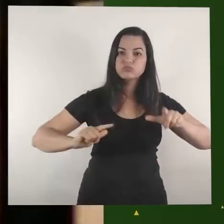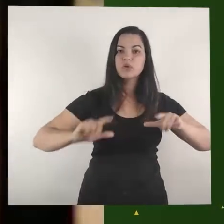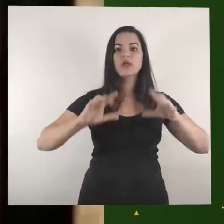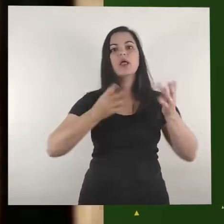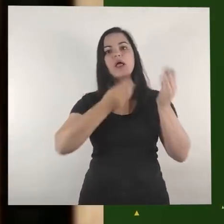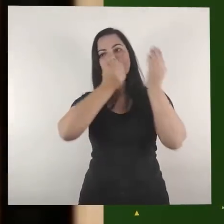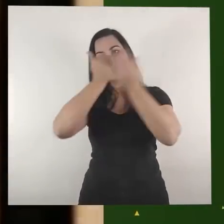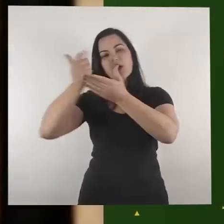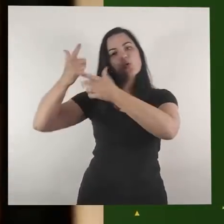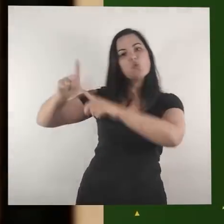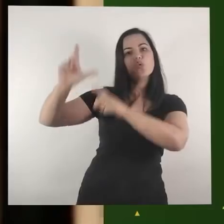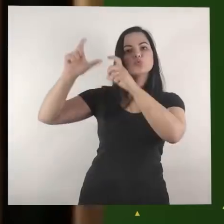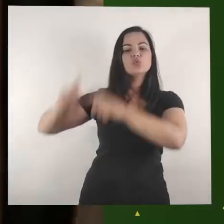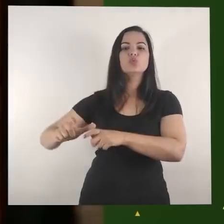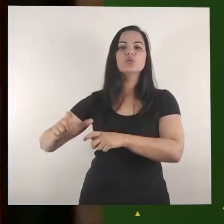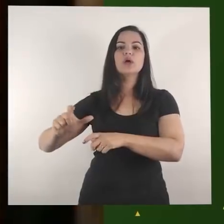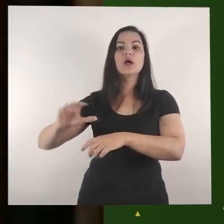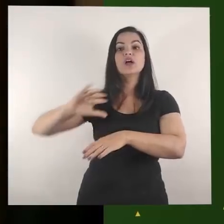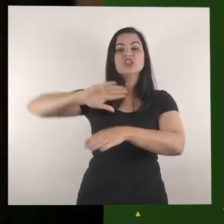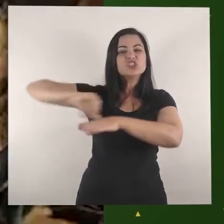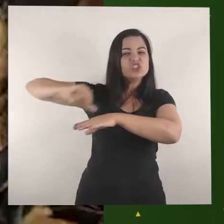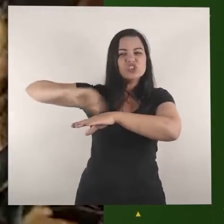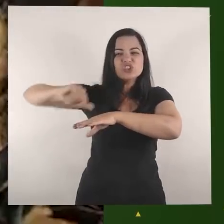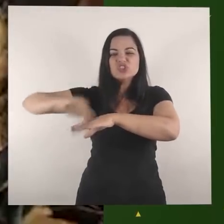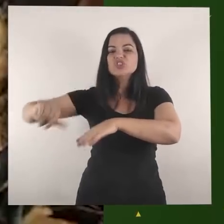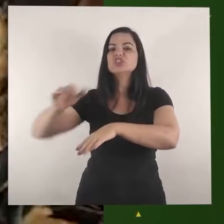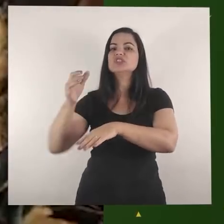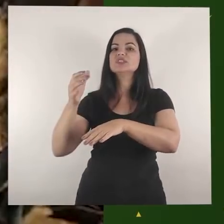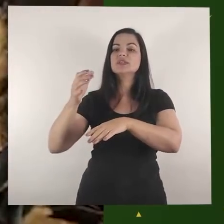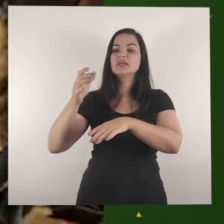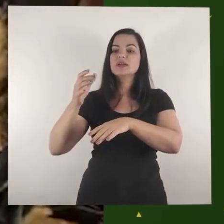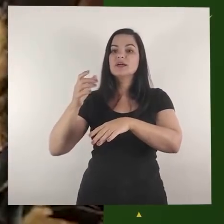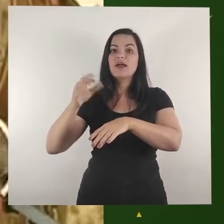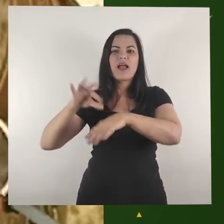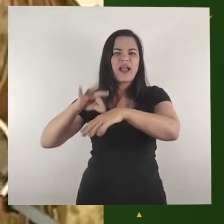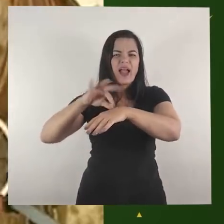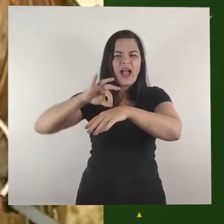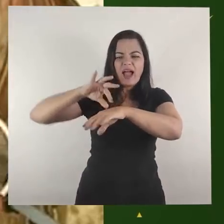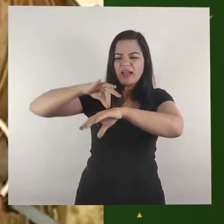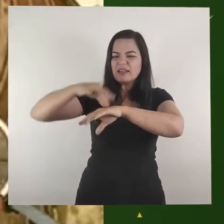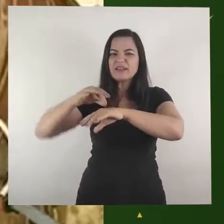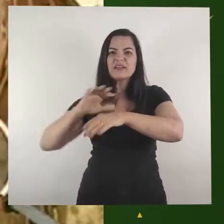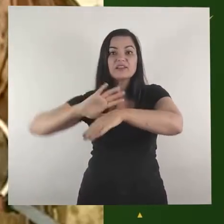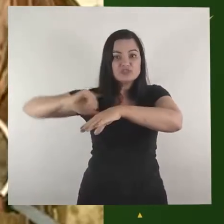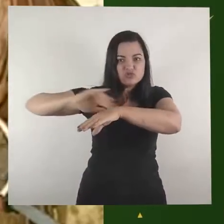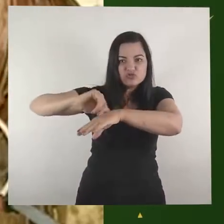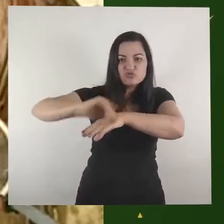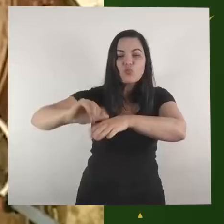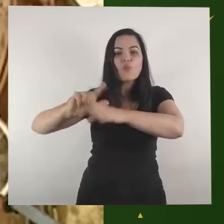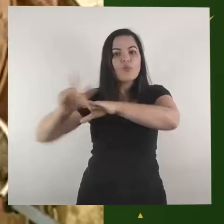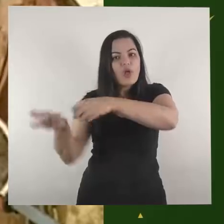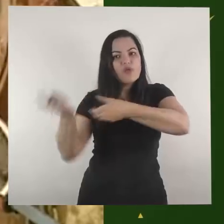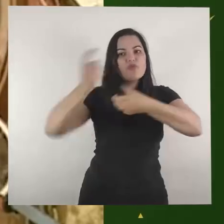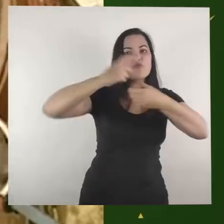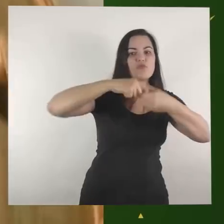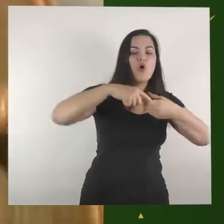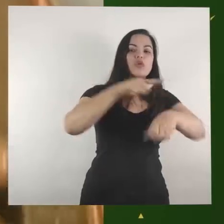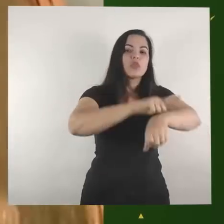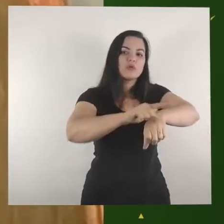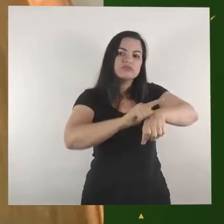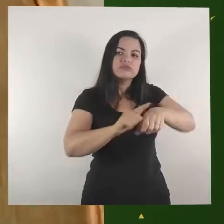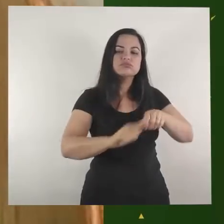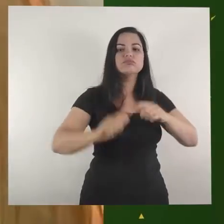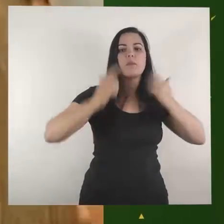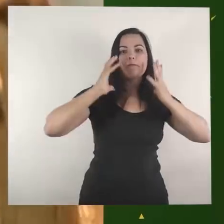as sujeiras e os restos de carne são retirados. Aí então o couro volta para um banho no fulão. Desta vez